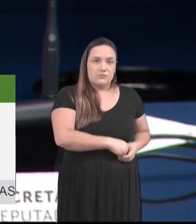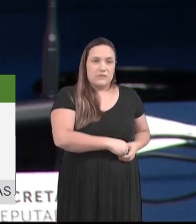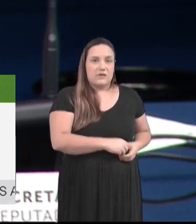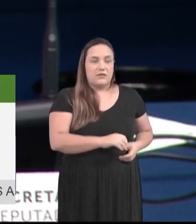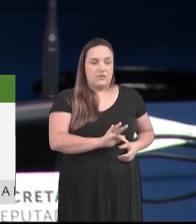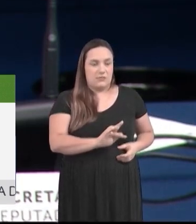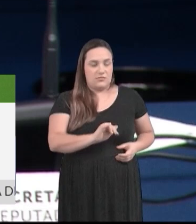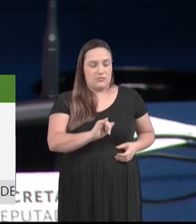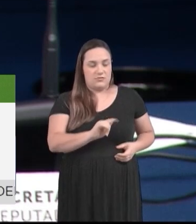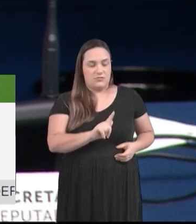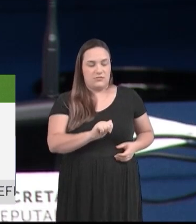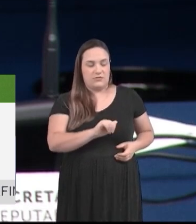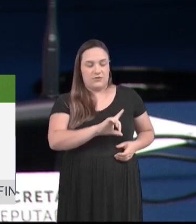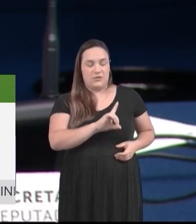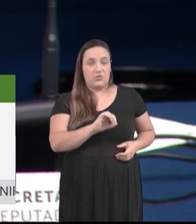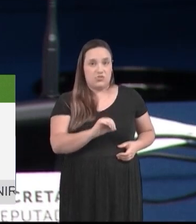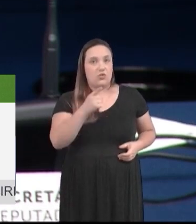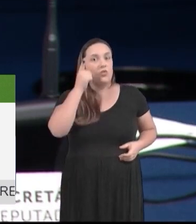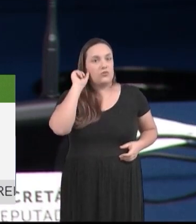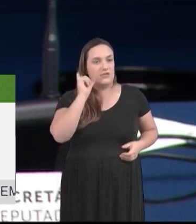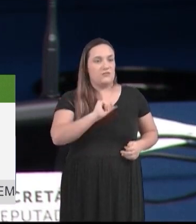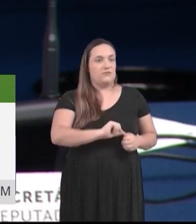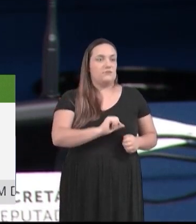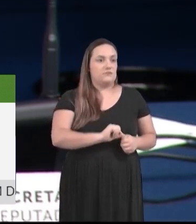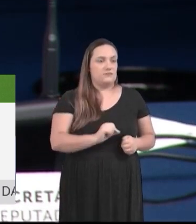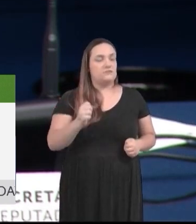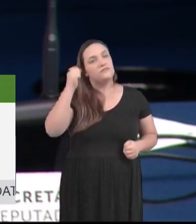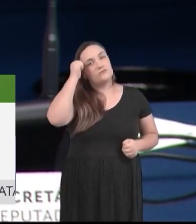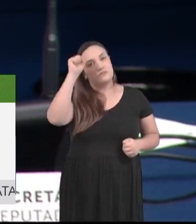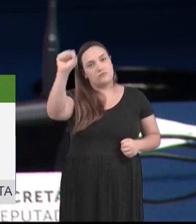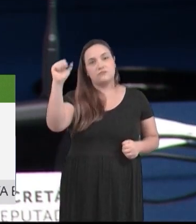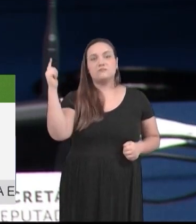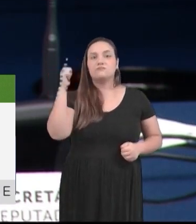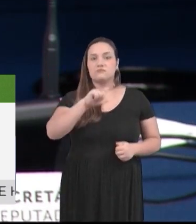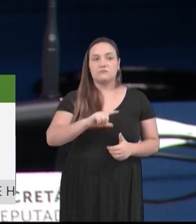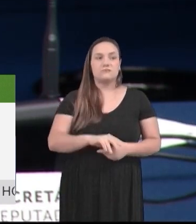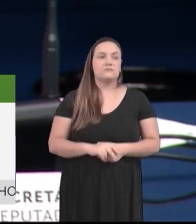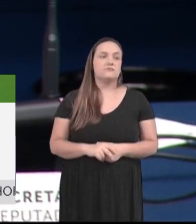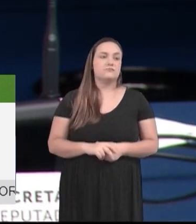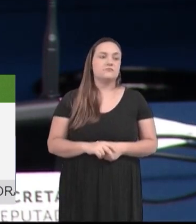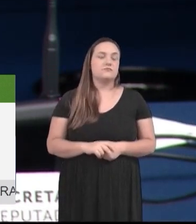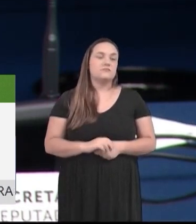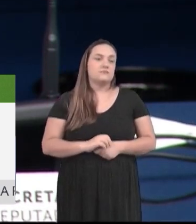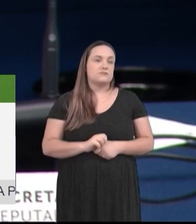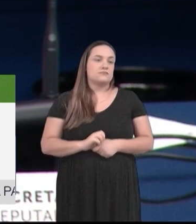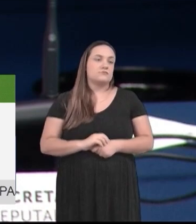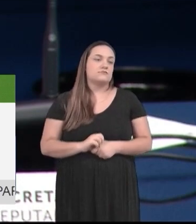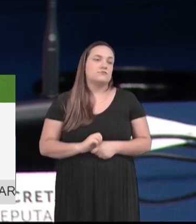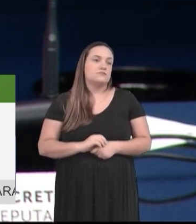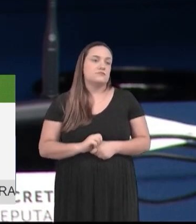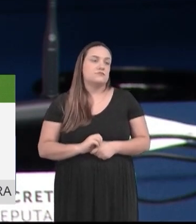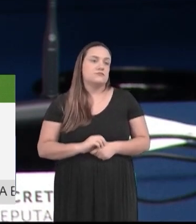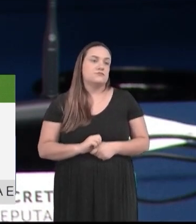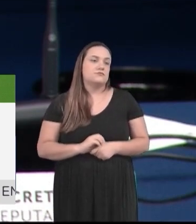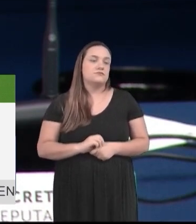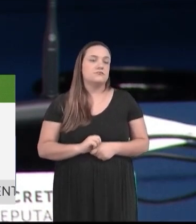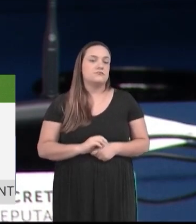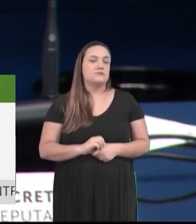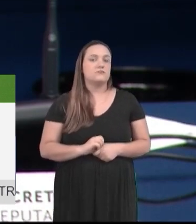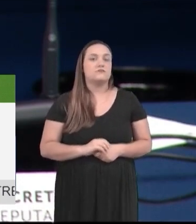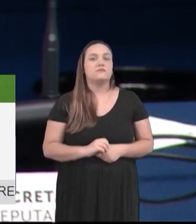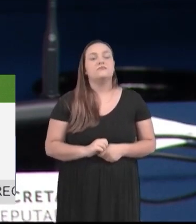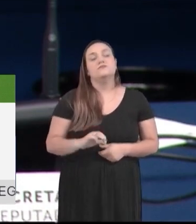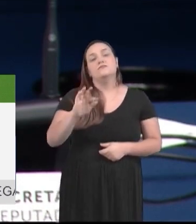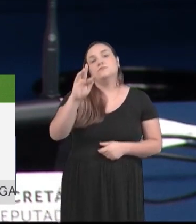estado de Mato Grosso do Sul ontem. Com sucesso, um fígado, deputado Rachioca, que